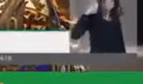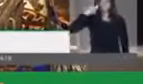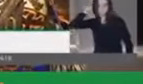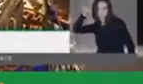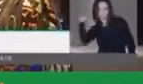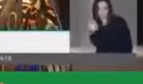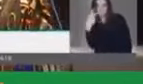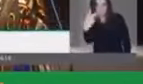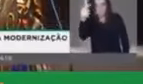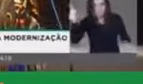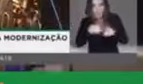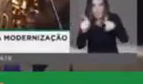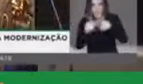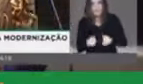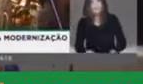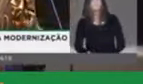seu.